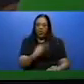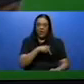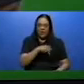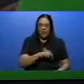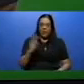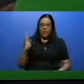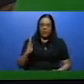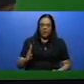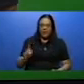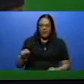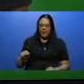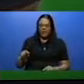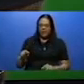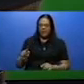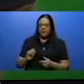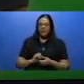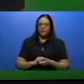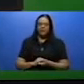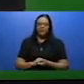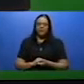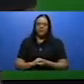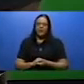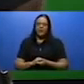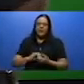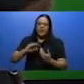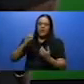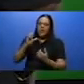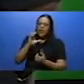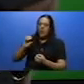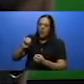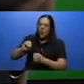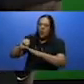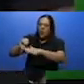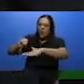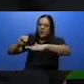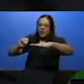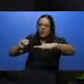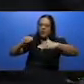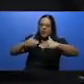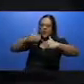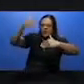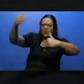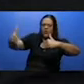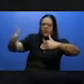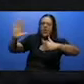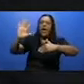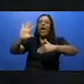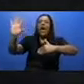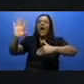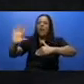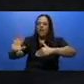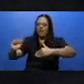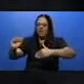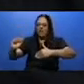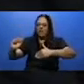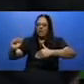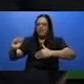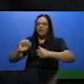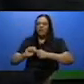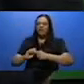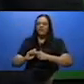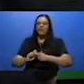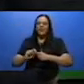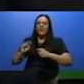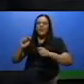vendo o Brasil aqui? Separado pelo Oceano Atlântico. Do outro lado não tem a África. A gente já não viu sobre a África? E onde